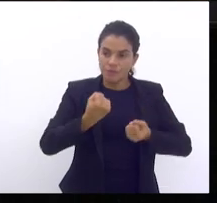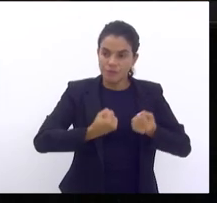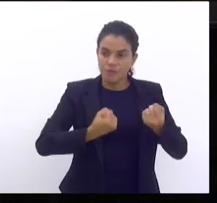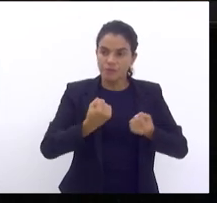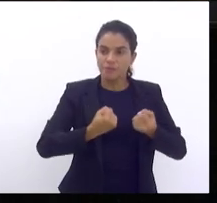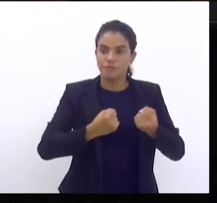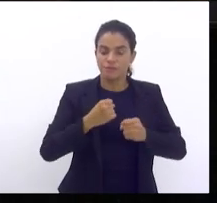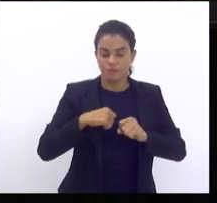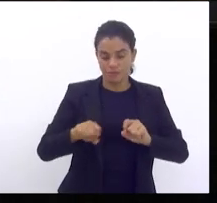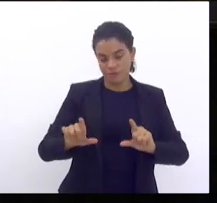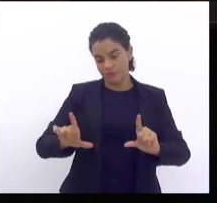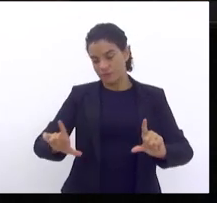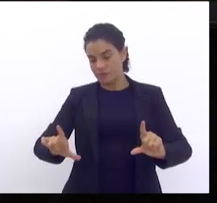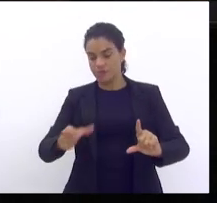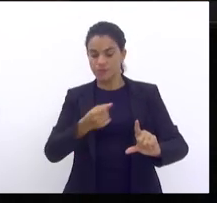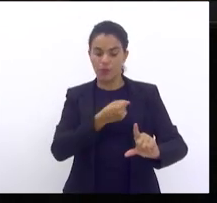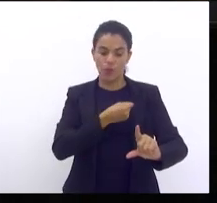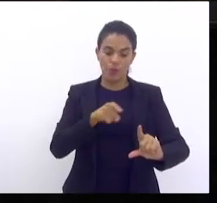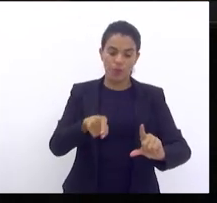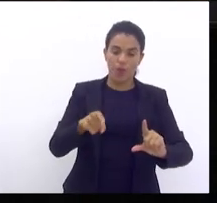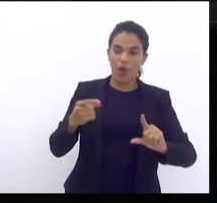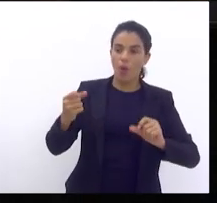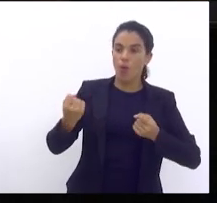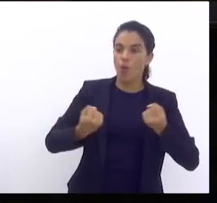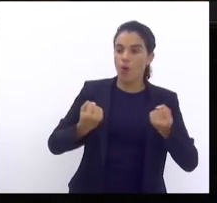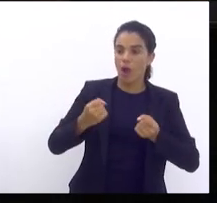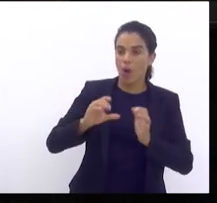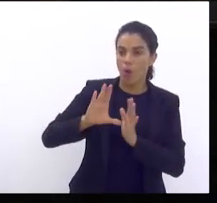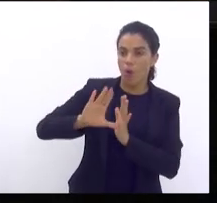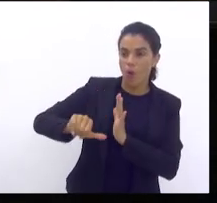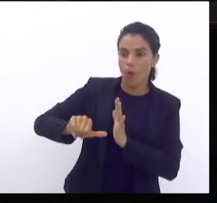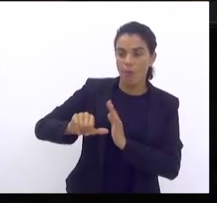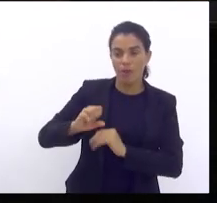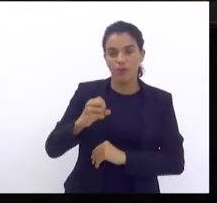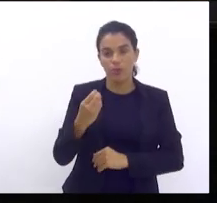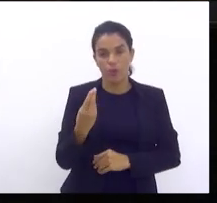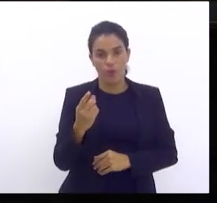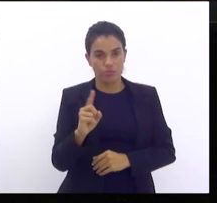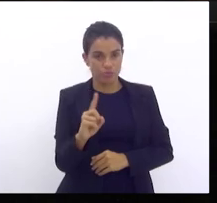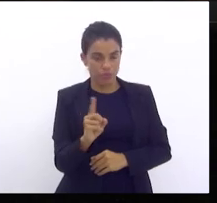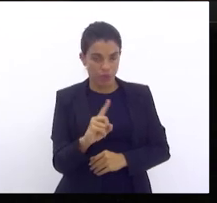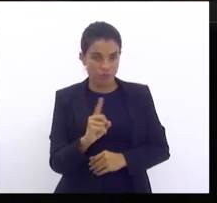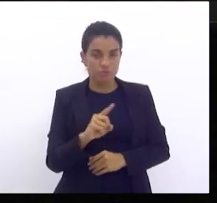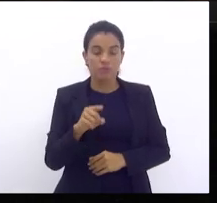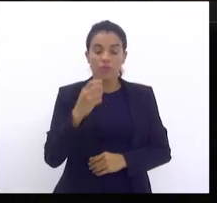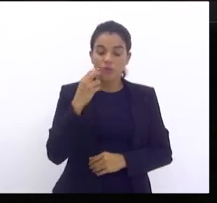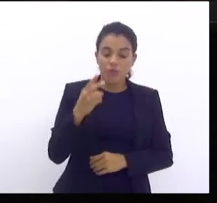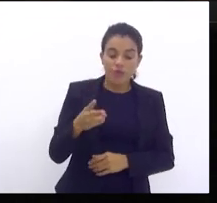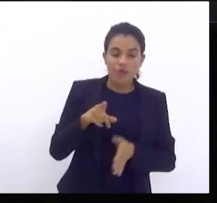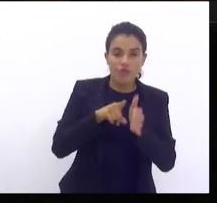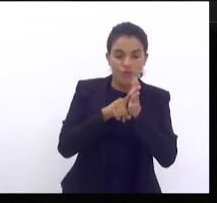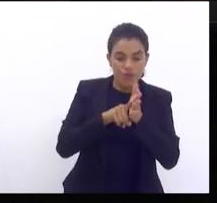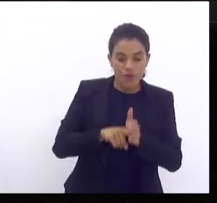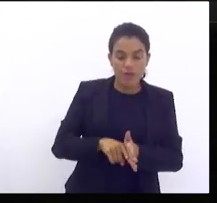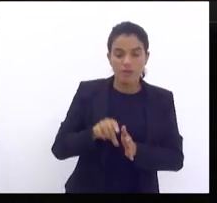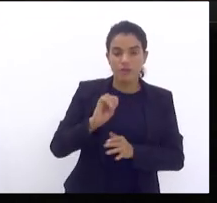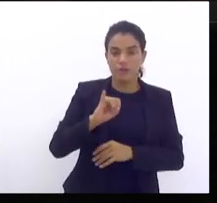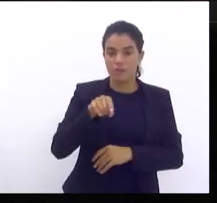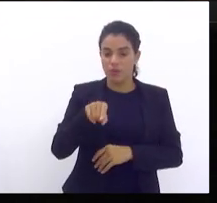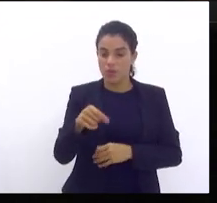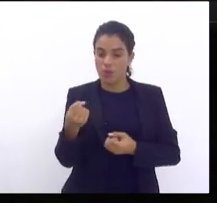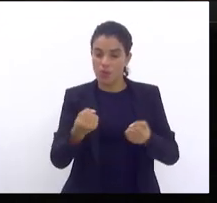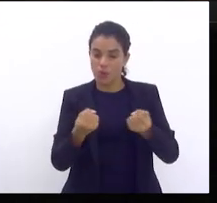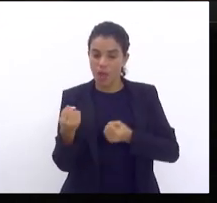pela placa é roubado ou não verificar se aquele veículo tá sequestrando